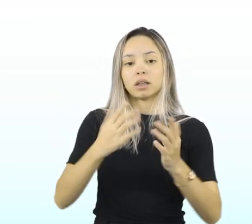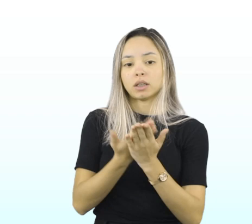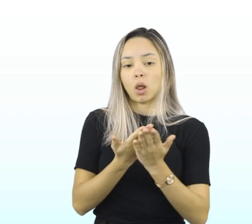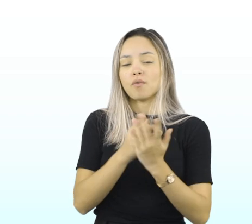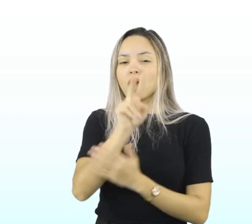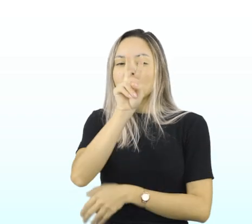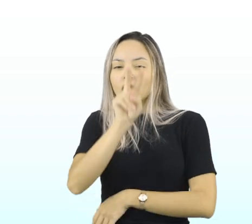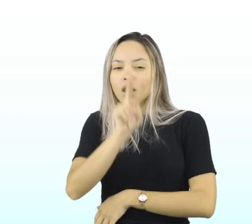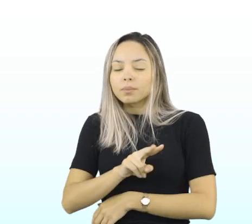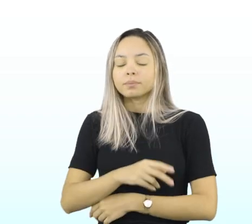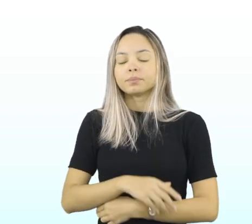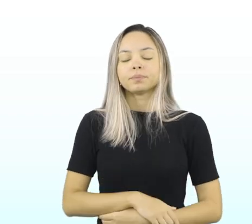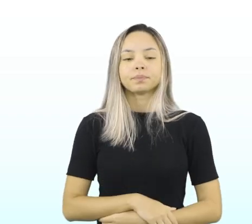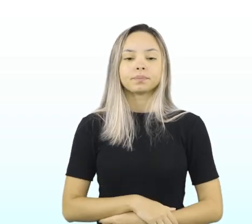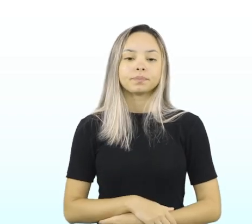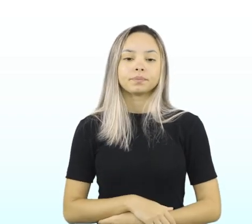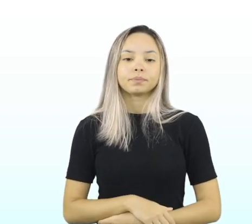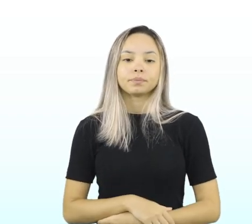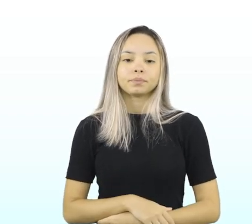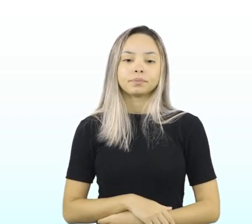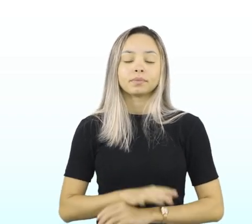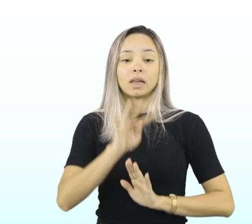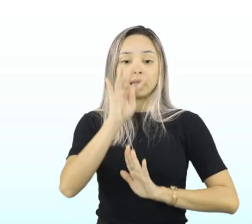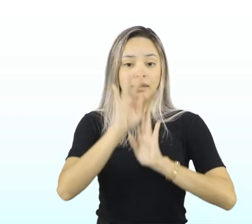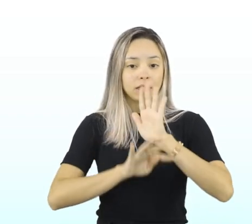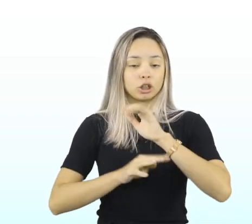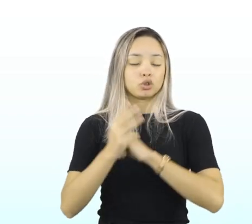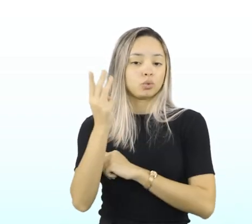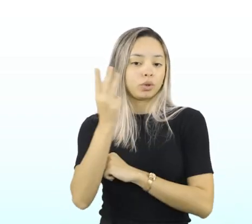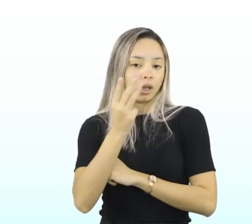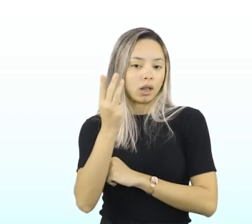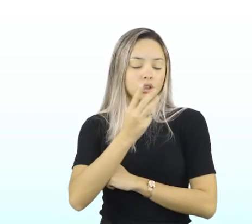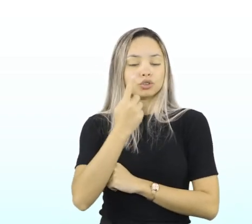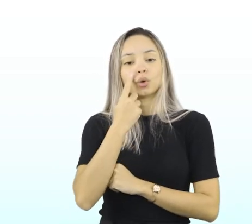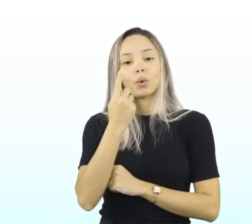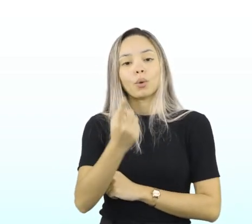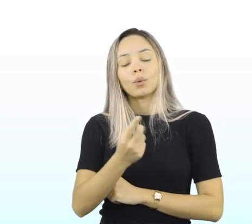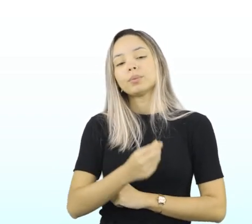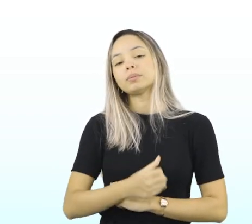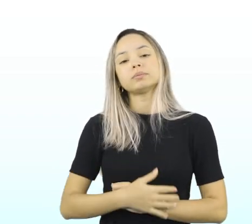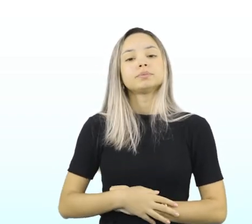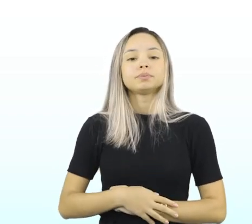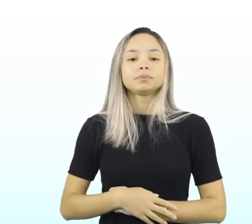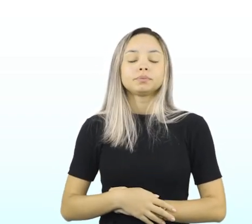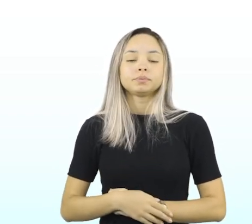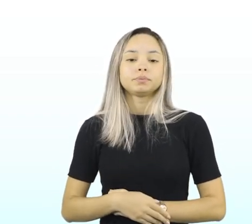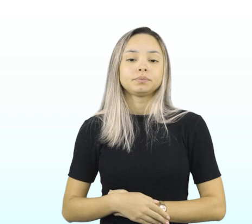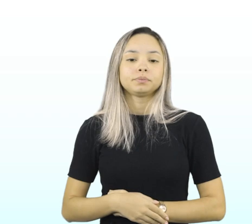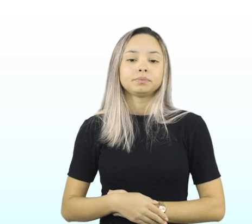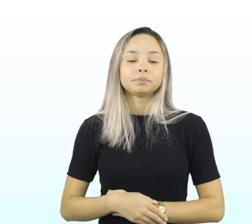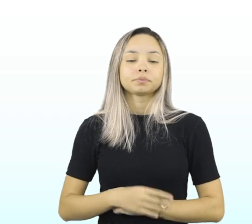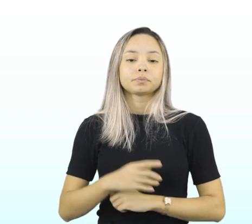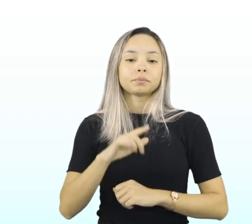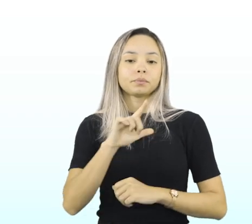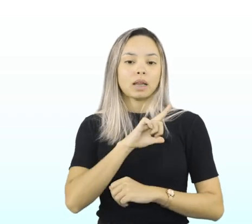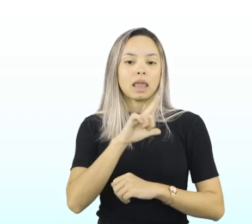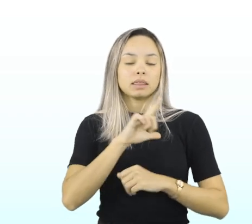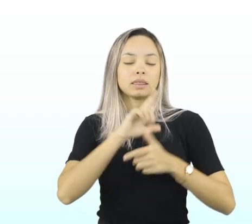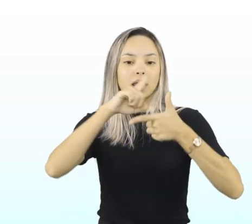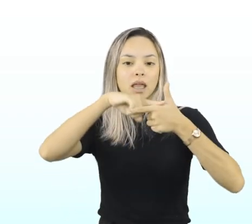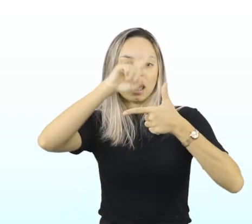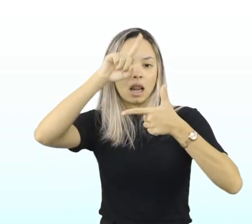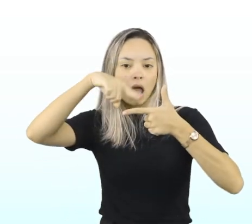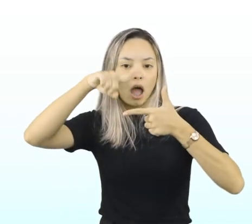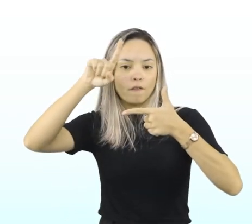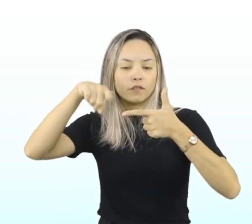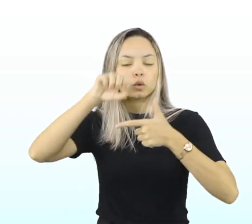e dá uma lida, observa. O texto 3, o aparelho celular é prioridade. Aí ele coloca